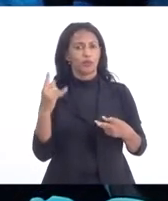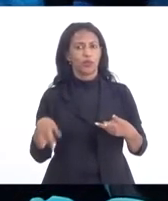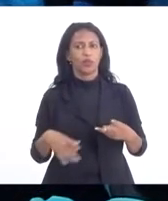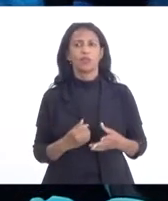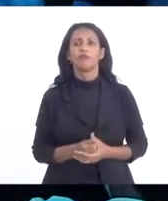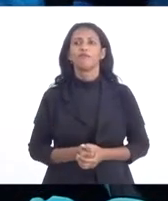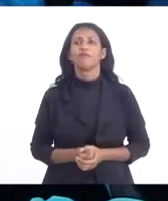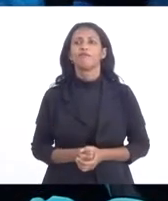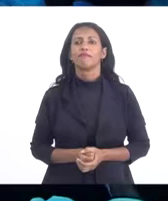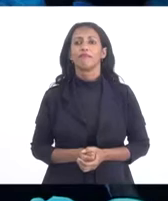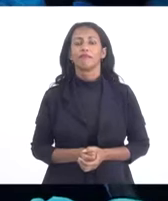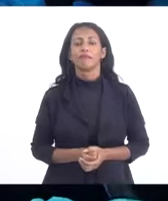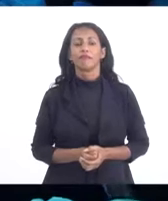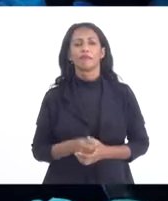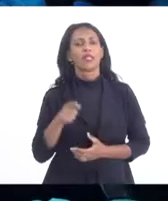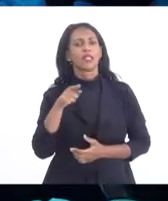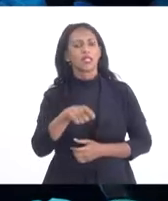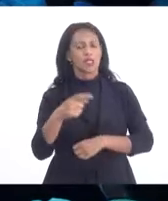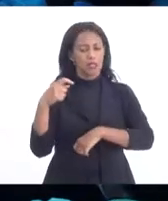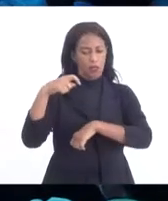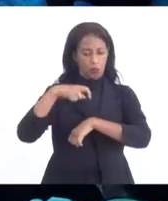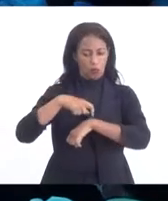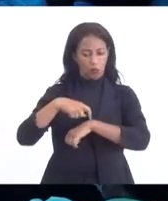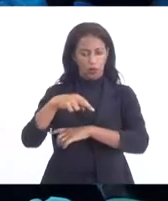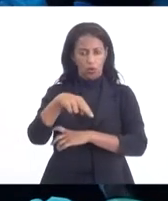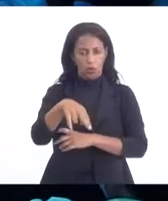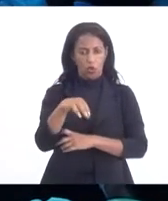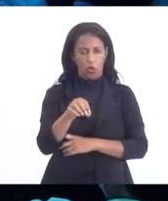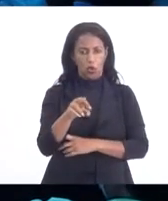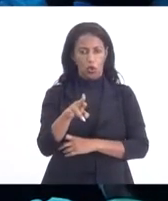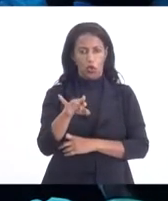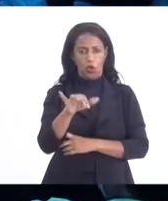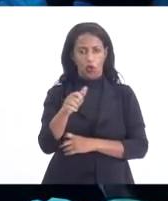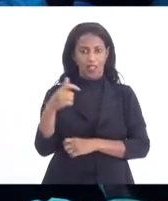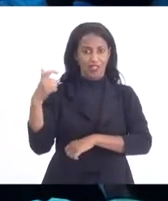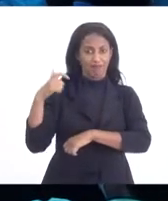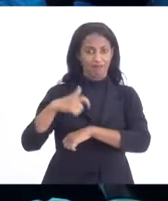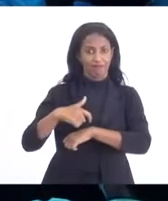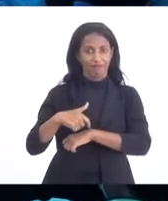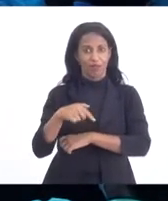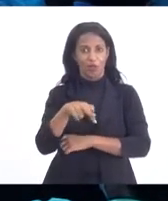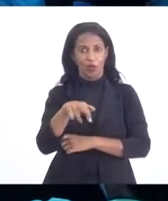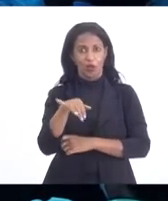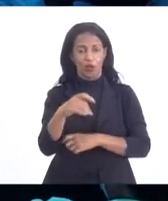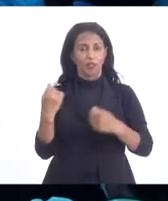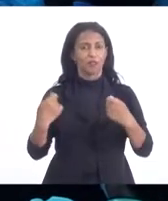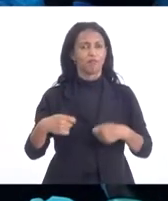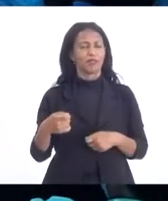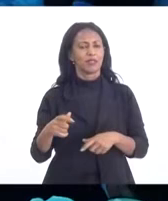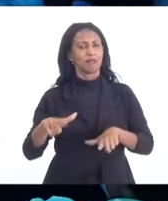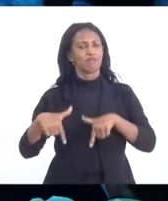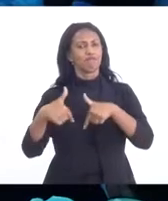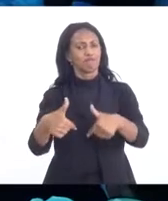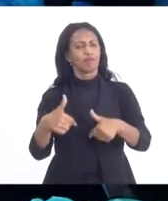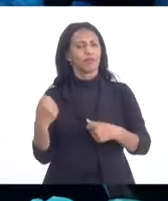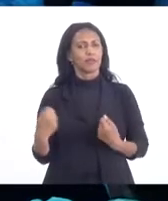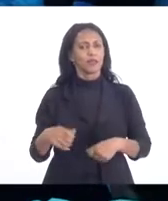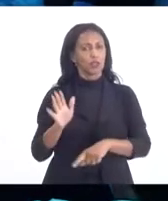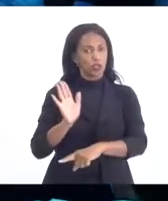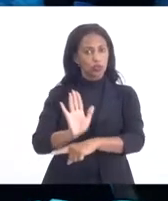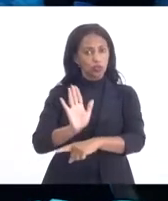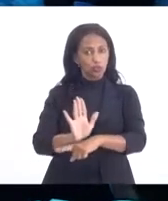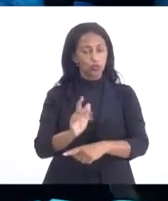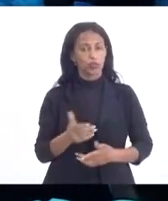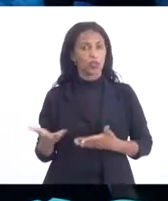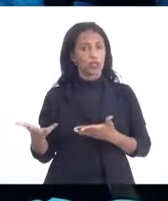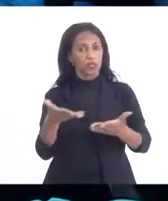podia botar. E esse é o momento do Noroeste. É essa hora que o Noroeste precisa de ação, precisa de ajuda, e